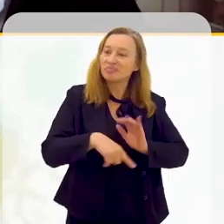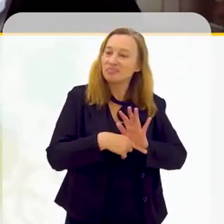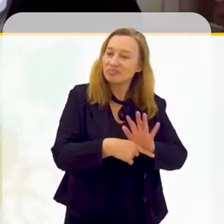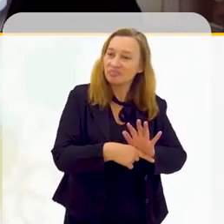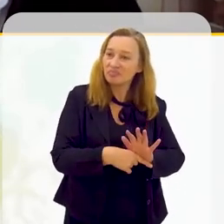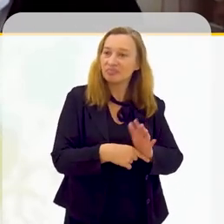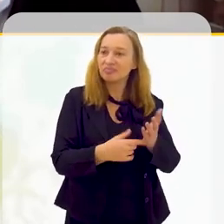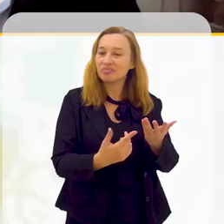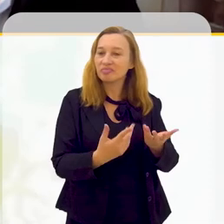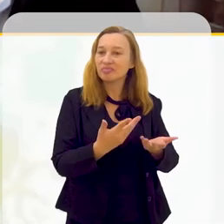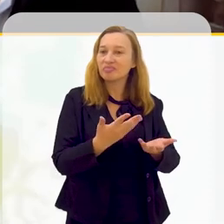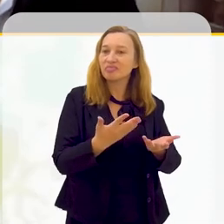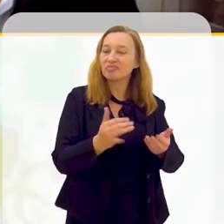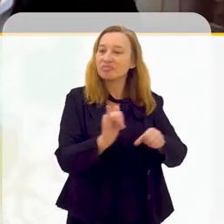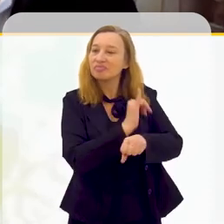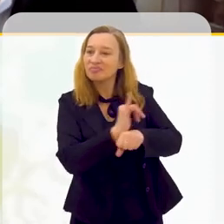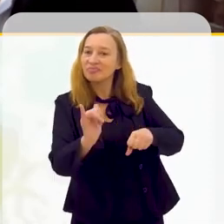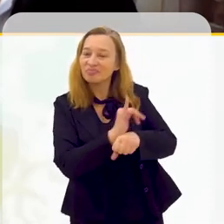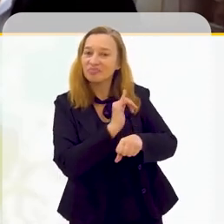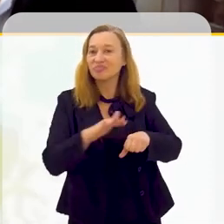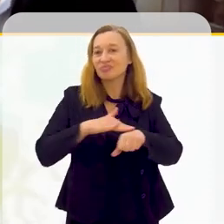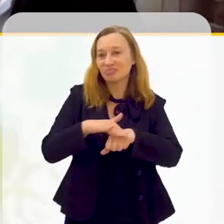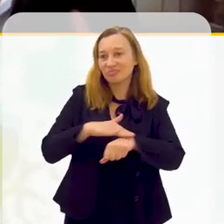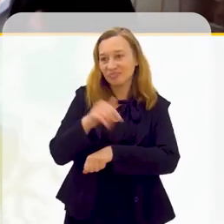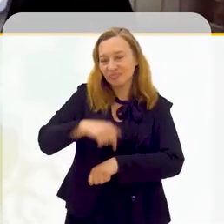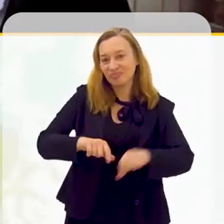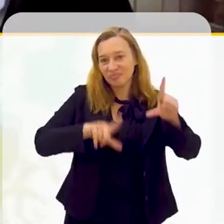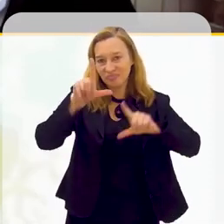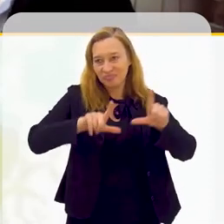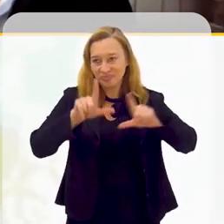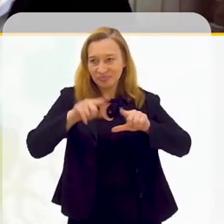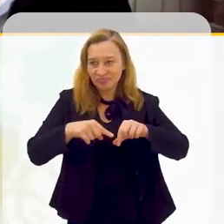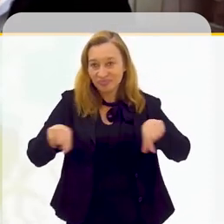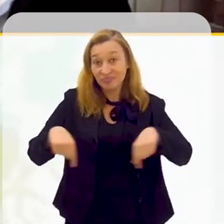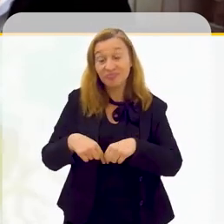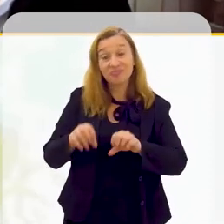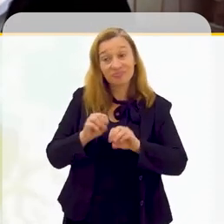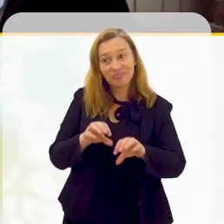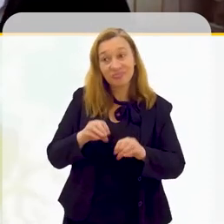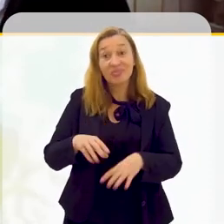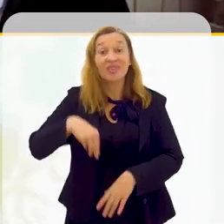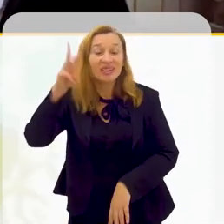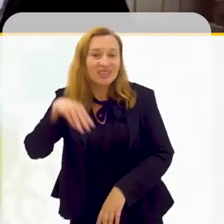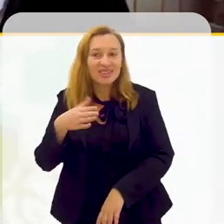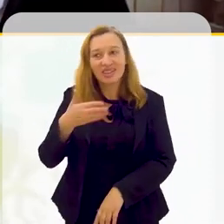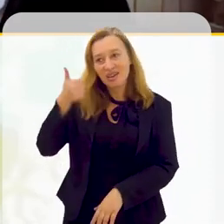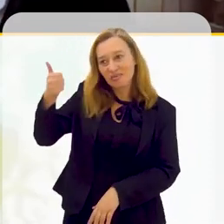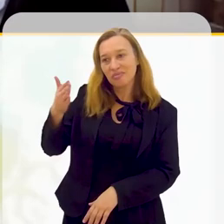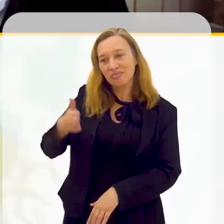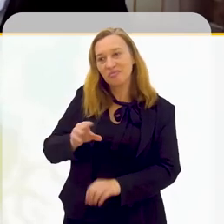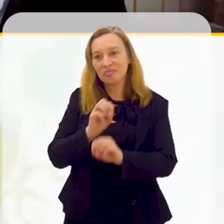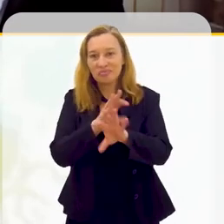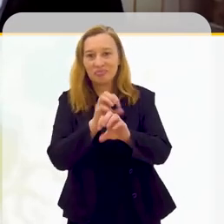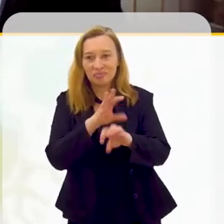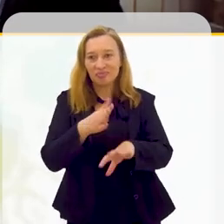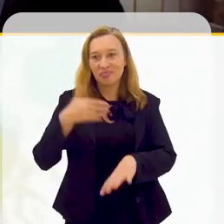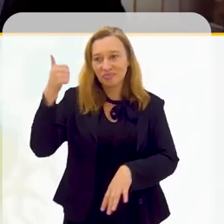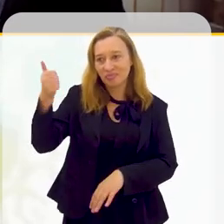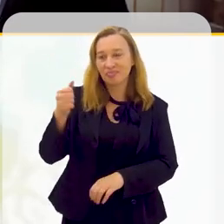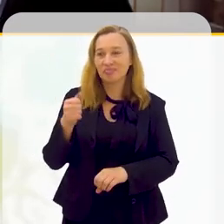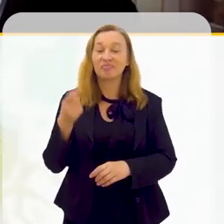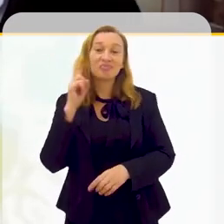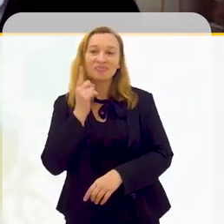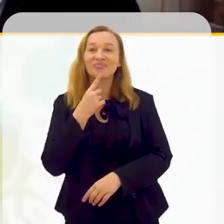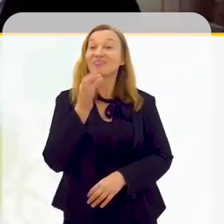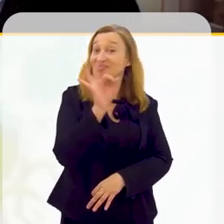e aplicar o que a gente conversou aqui do seu programa em sala de aula e aí quem sabe melhorar a educação